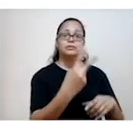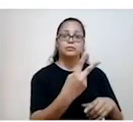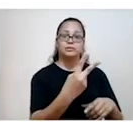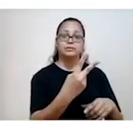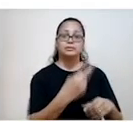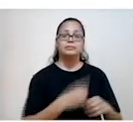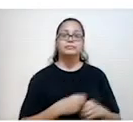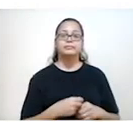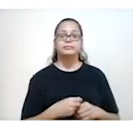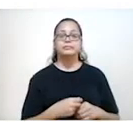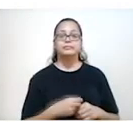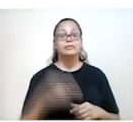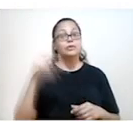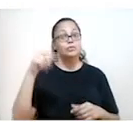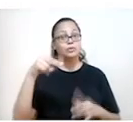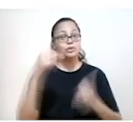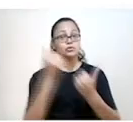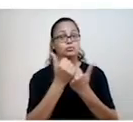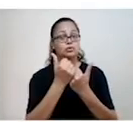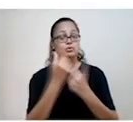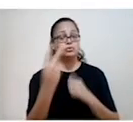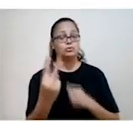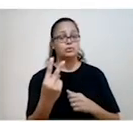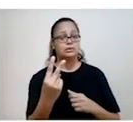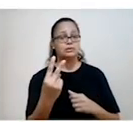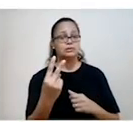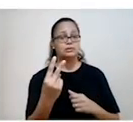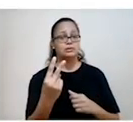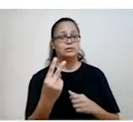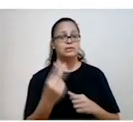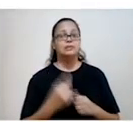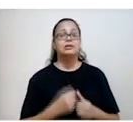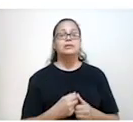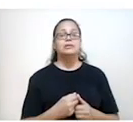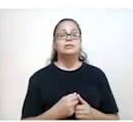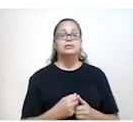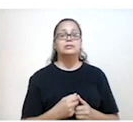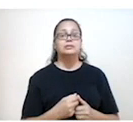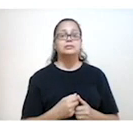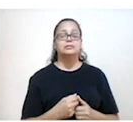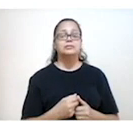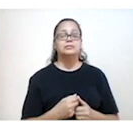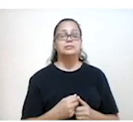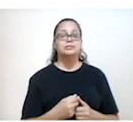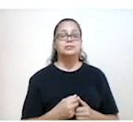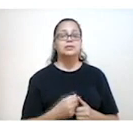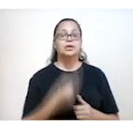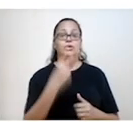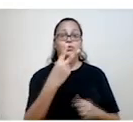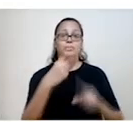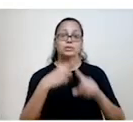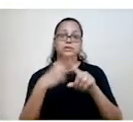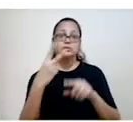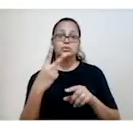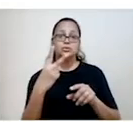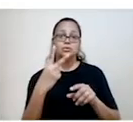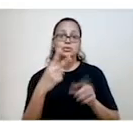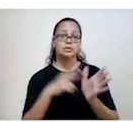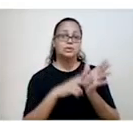lugar do 2, no lugar do n, coloquei 2. Esse menos 1 aqui da fórmula. Então, ó, 2 vezes 2,